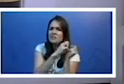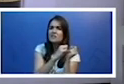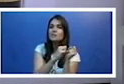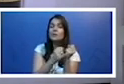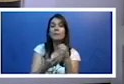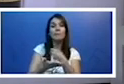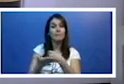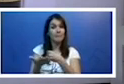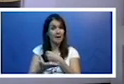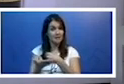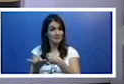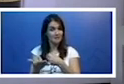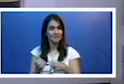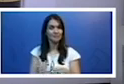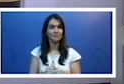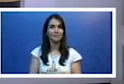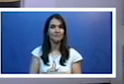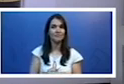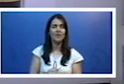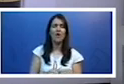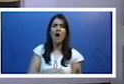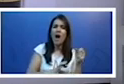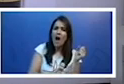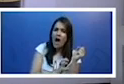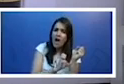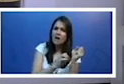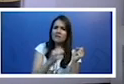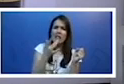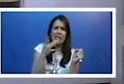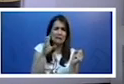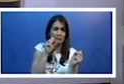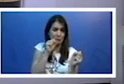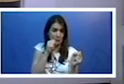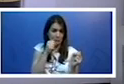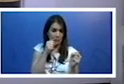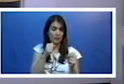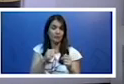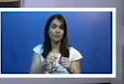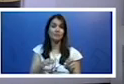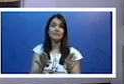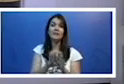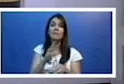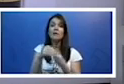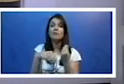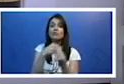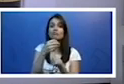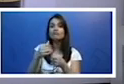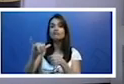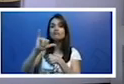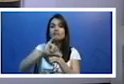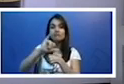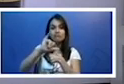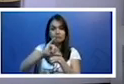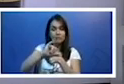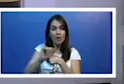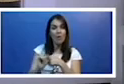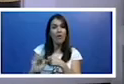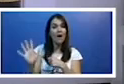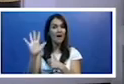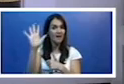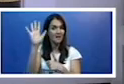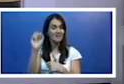os ácidos, eles têm sabor azedo, reagem com metais ativos, desprendendo o gás